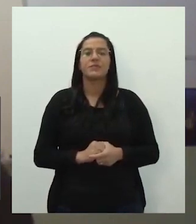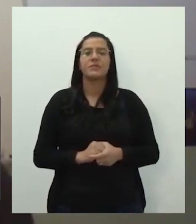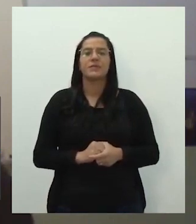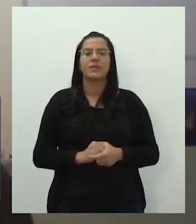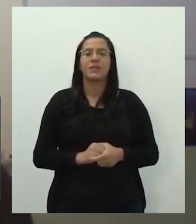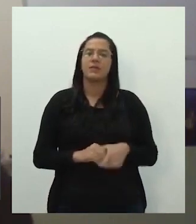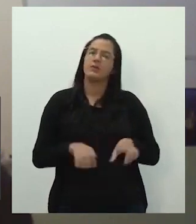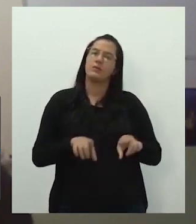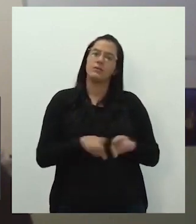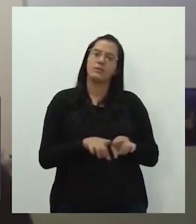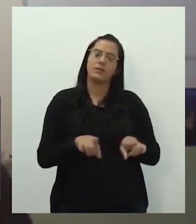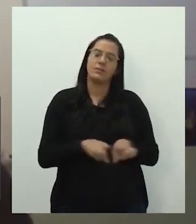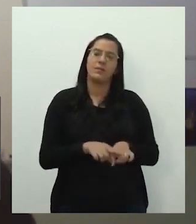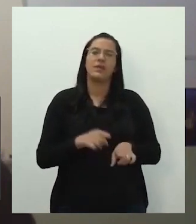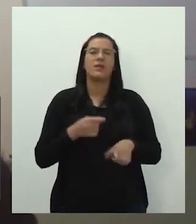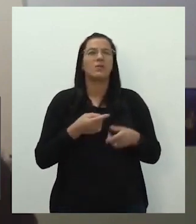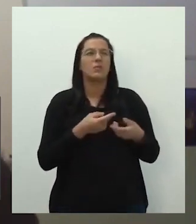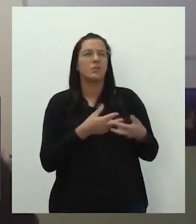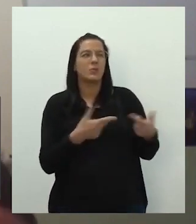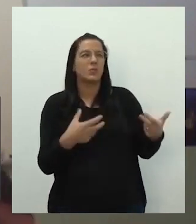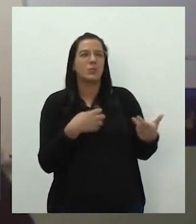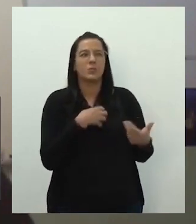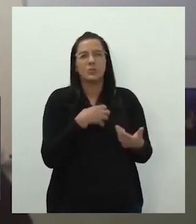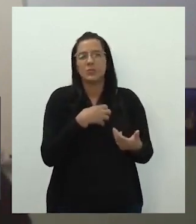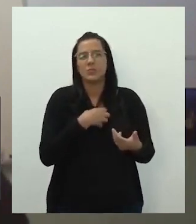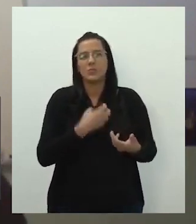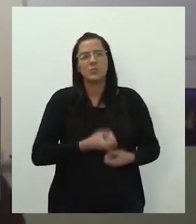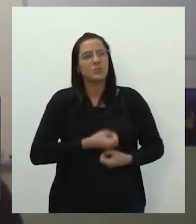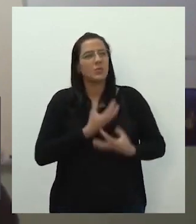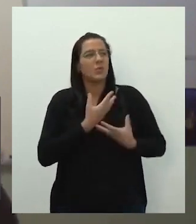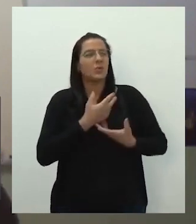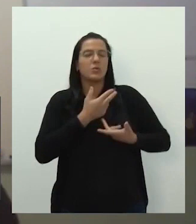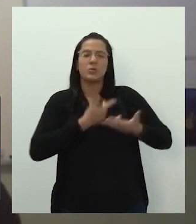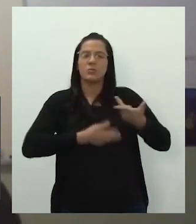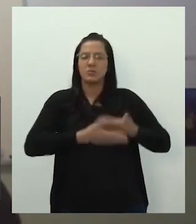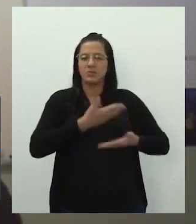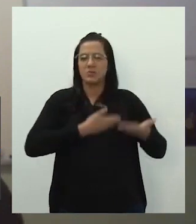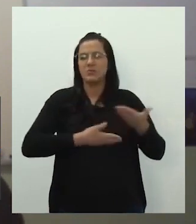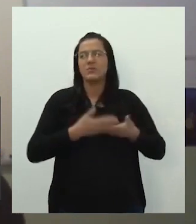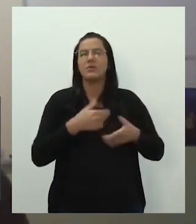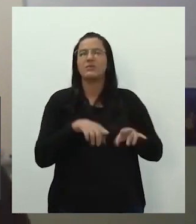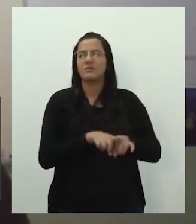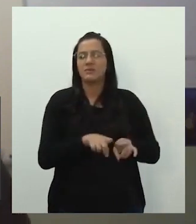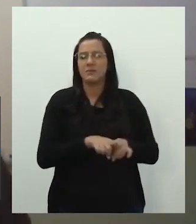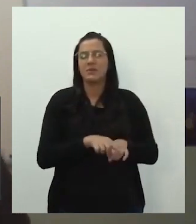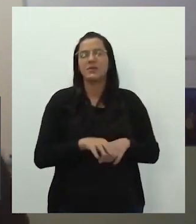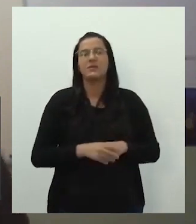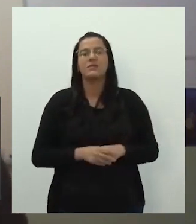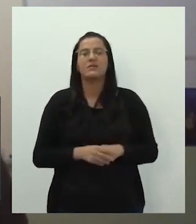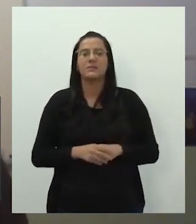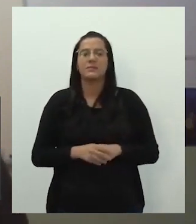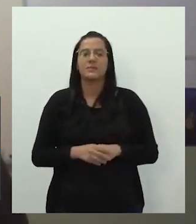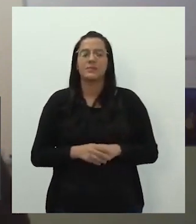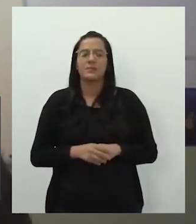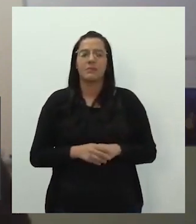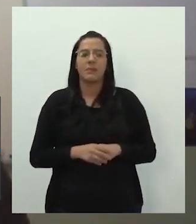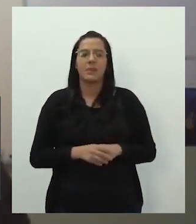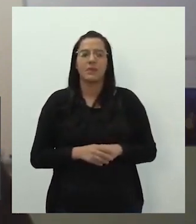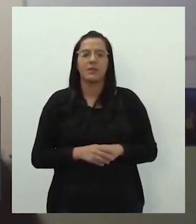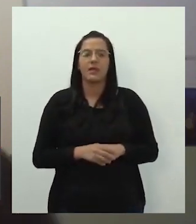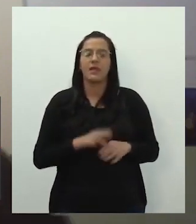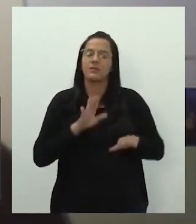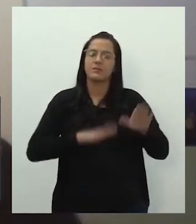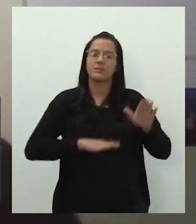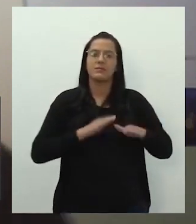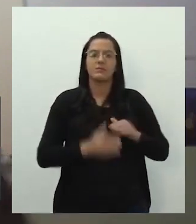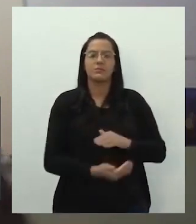talvez algum ponto de sensibilidade, aí é diverso essa questão de sensibilidade, viu? Talvez aí a equipe currículo consegue nos